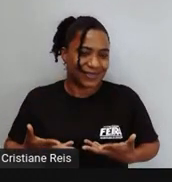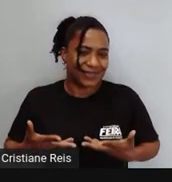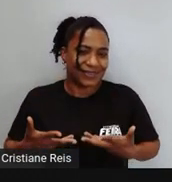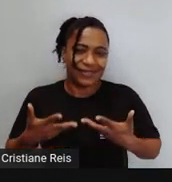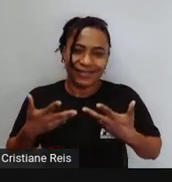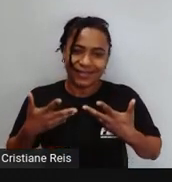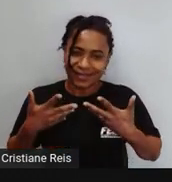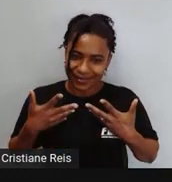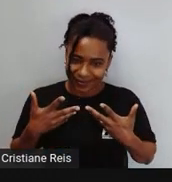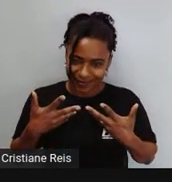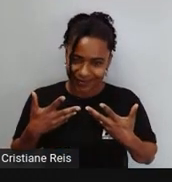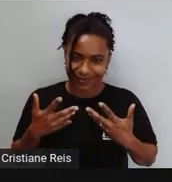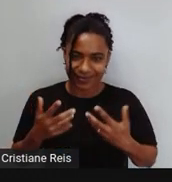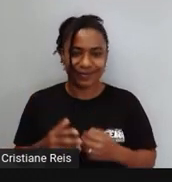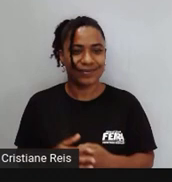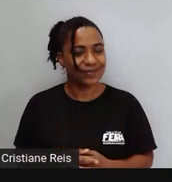Wisdom,